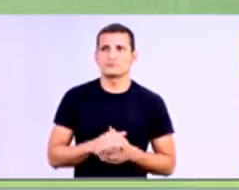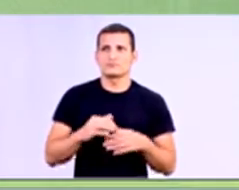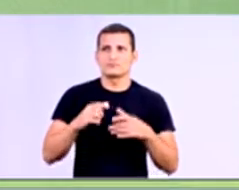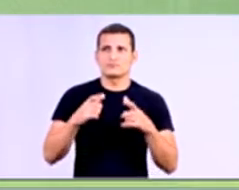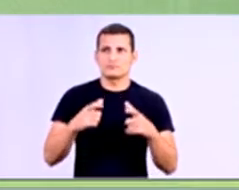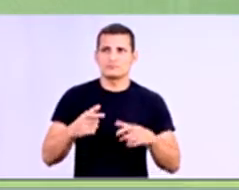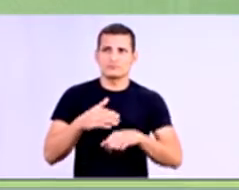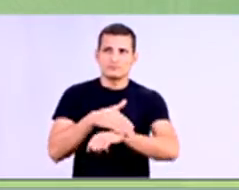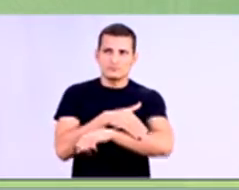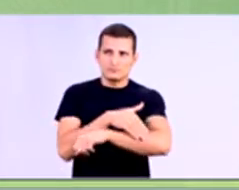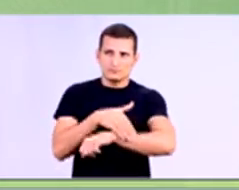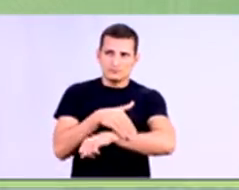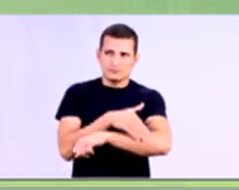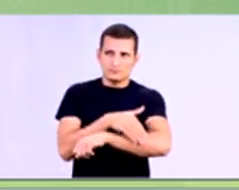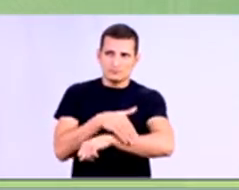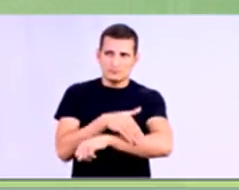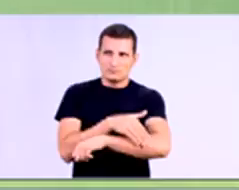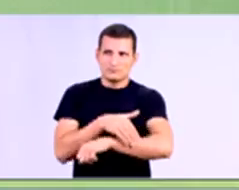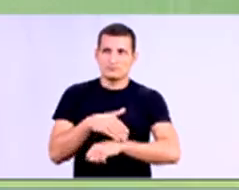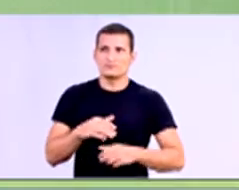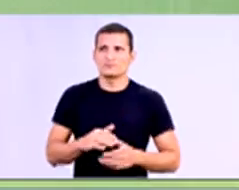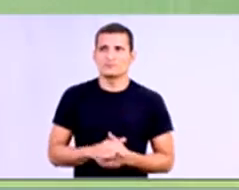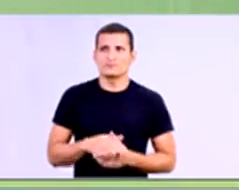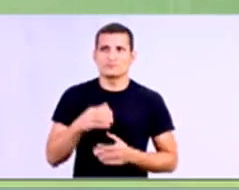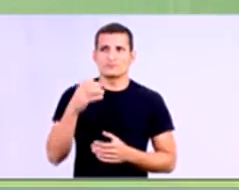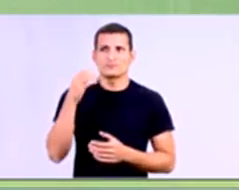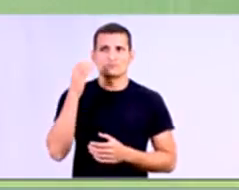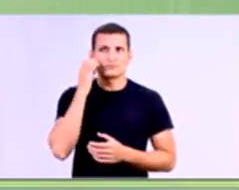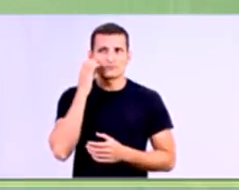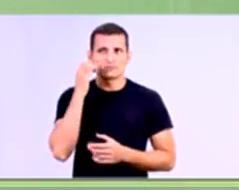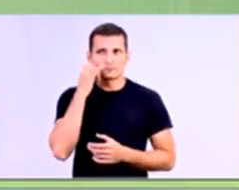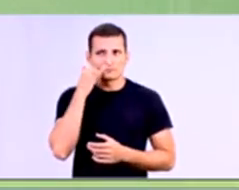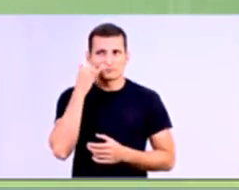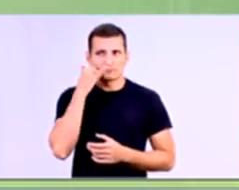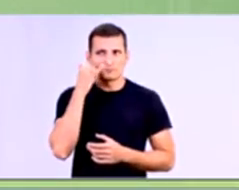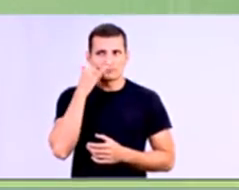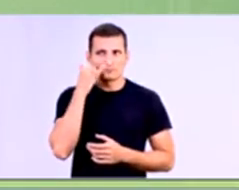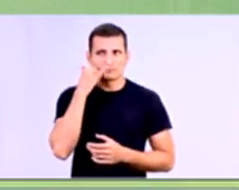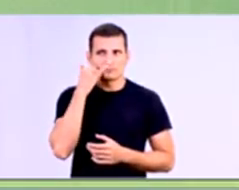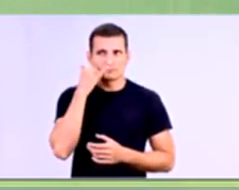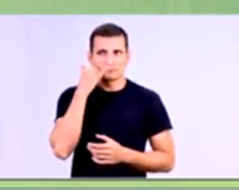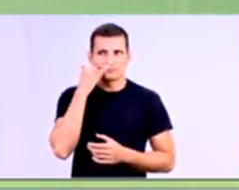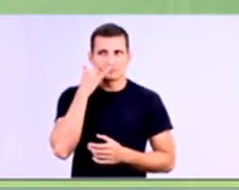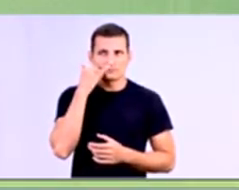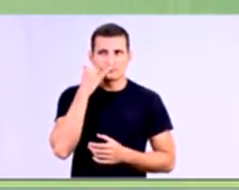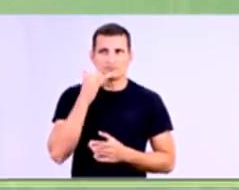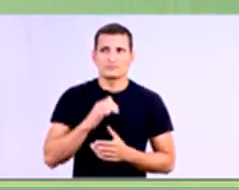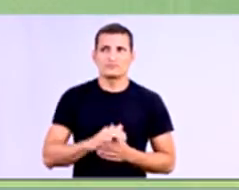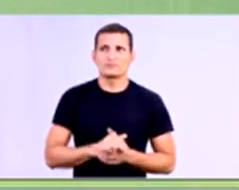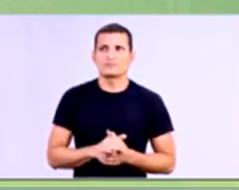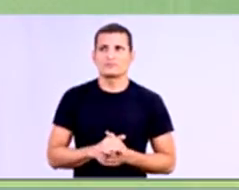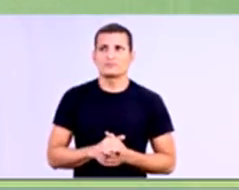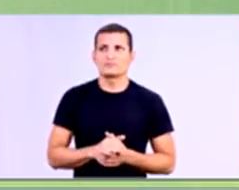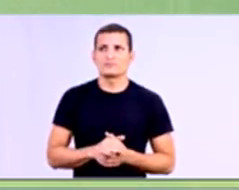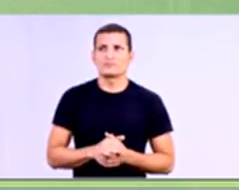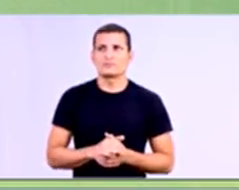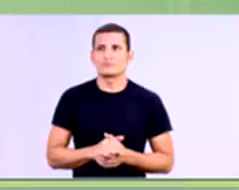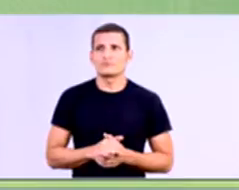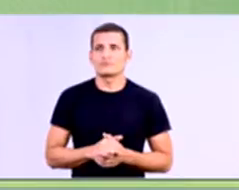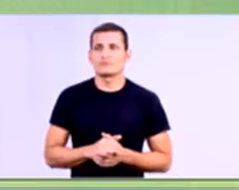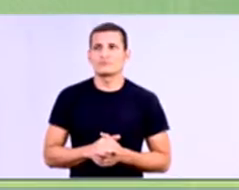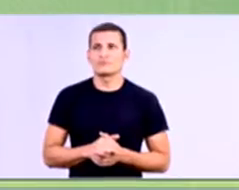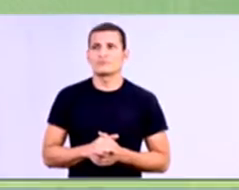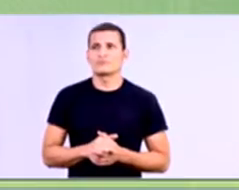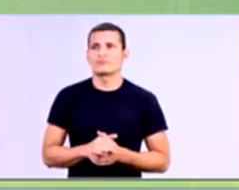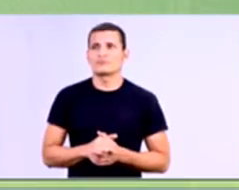endereço, um endereço de exemplo, telefone, então vejam no exemplo aqui de telefone, não coloquei o DDD, então pode